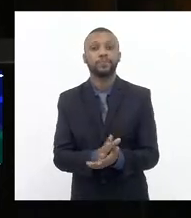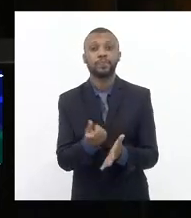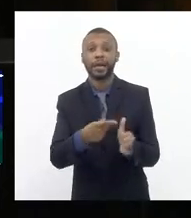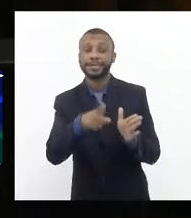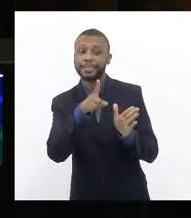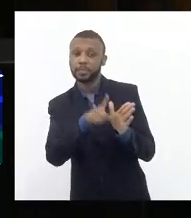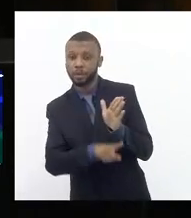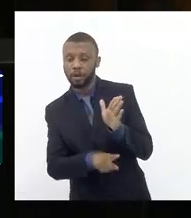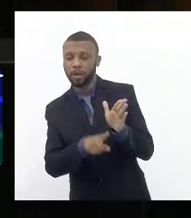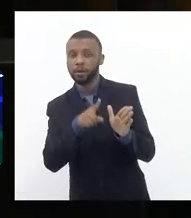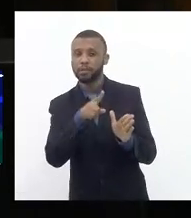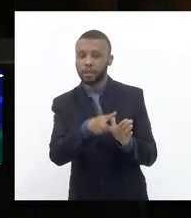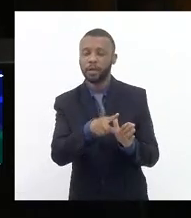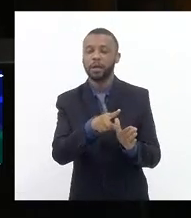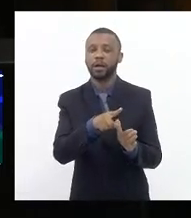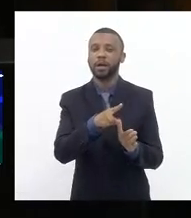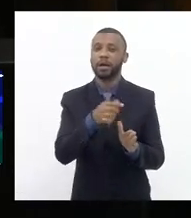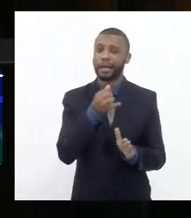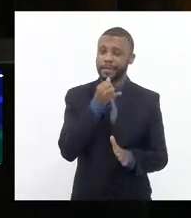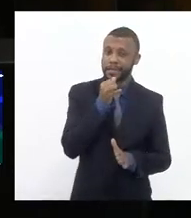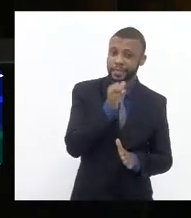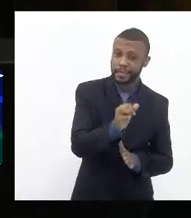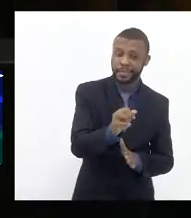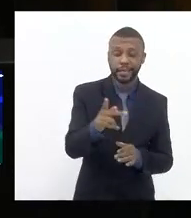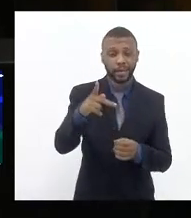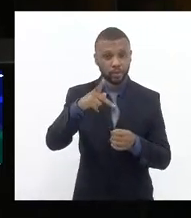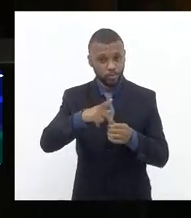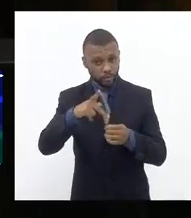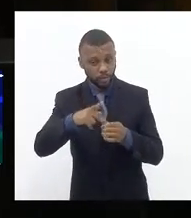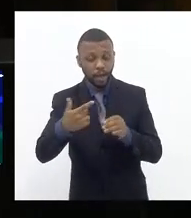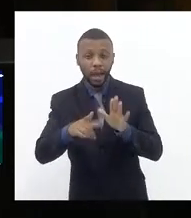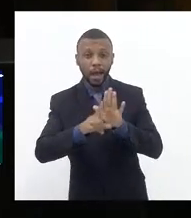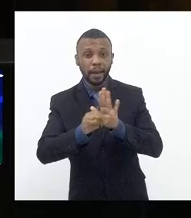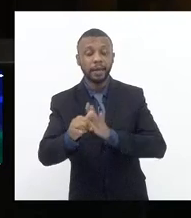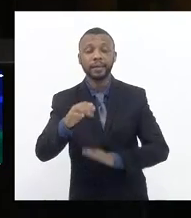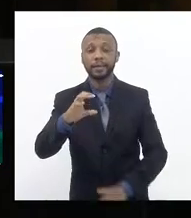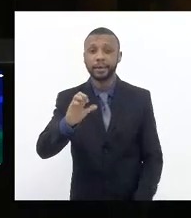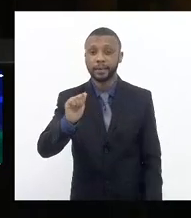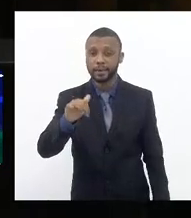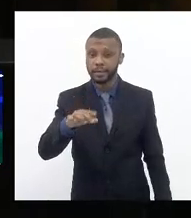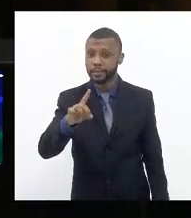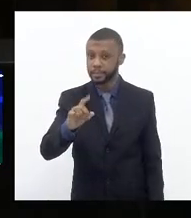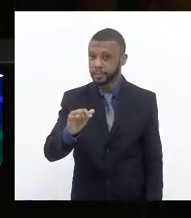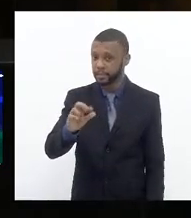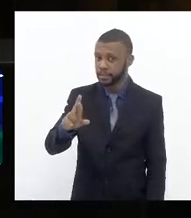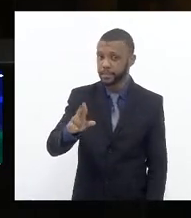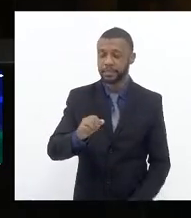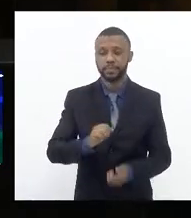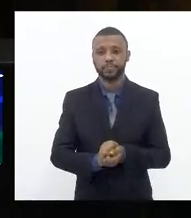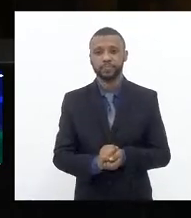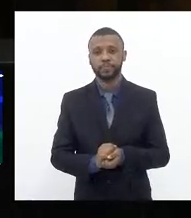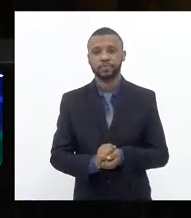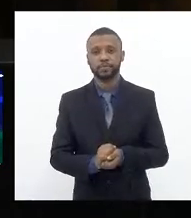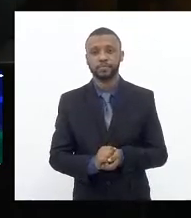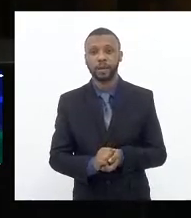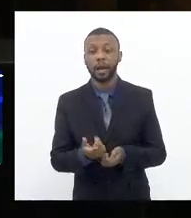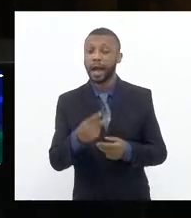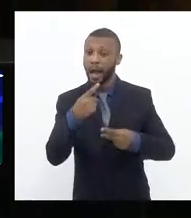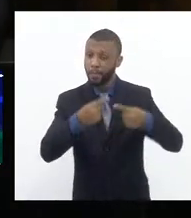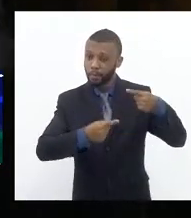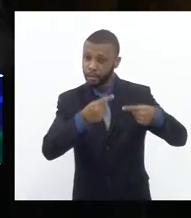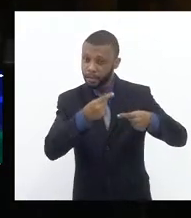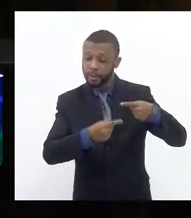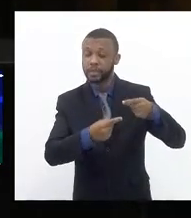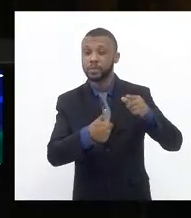destino e não na origem. Lei Candir, que eu já citei aqui várias vezes, supressão da política de conteúdo local, que matou